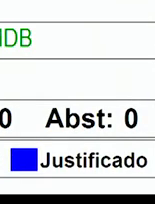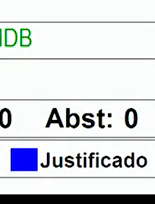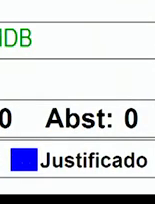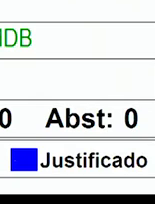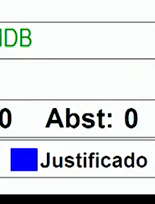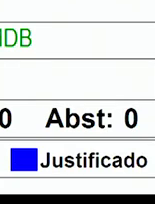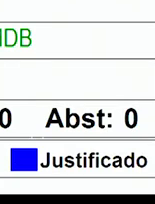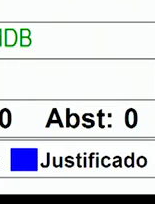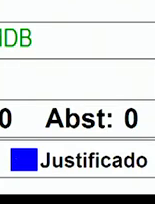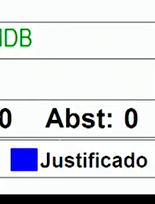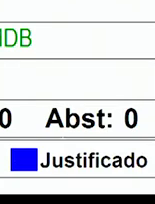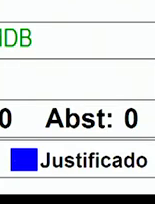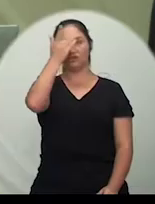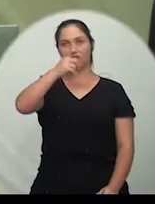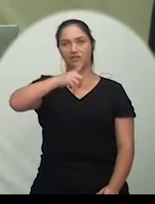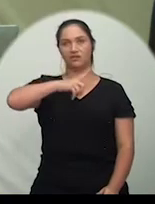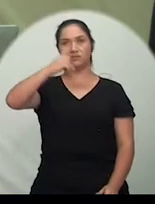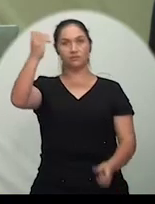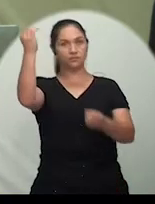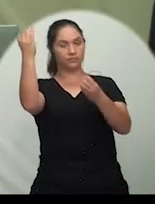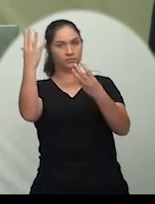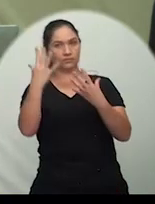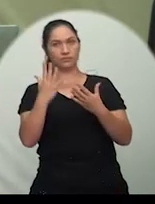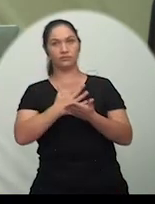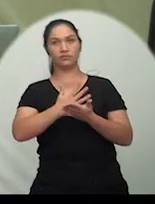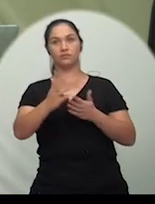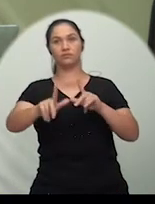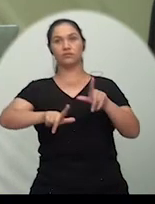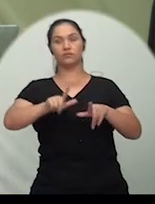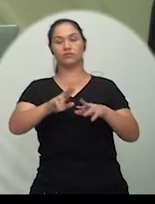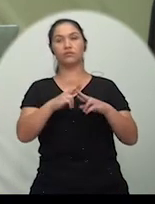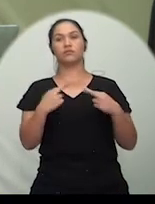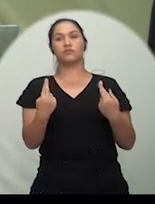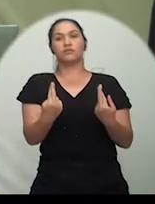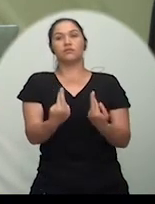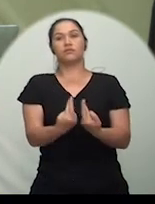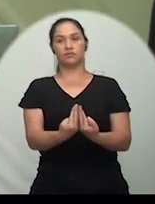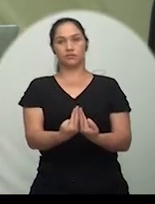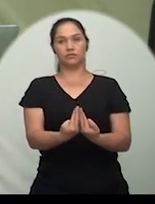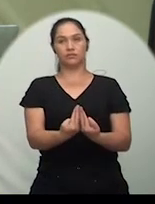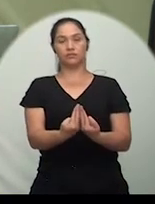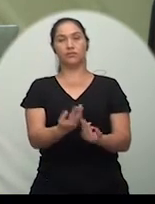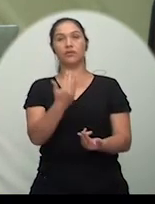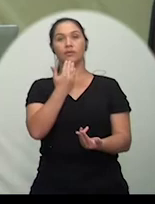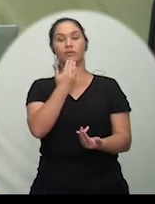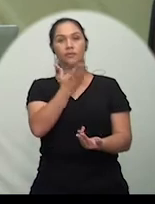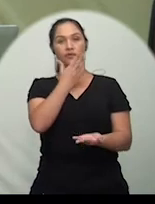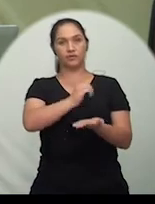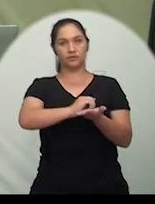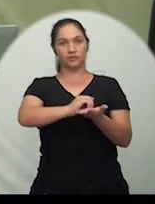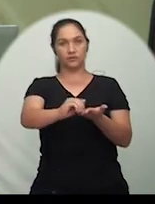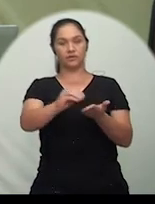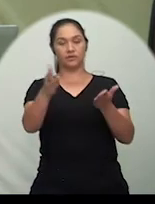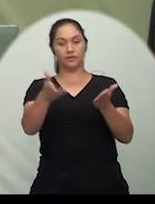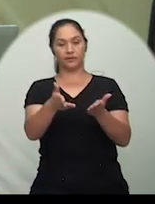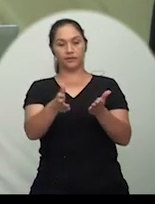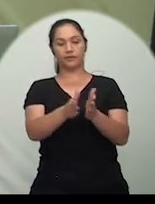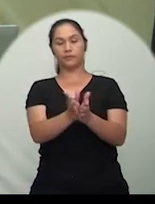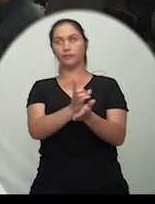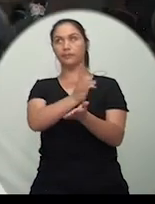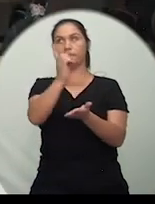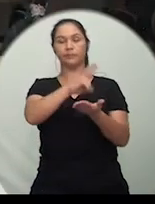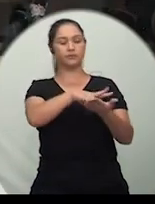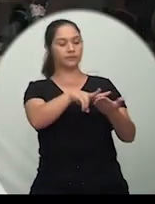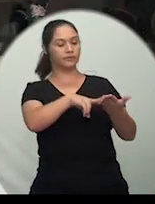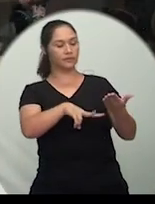Havendo quórum regimental e sob a proteção de Deus, iniciamos os trabalhos da presente sessão. Solicito ao senhor secretário para que faça a leitura da